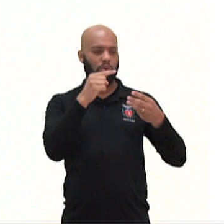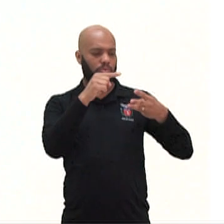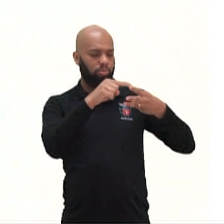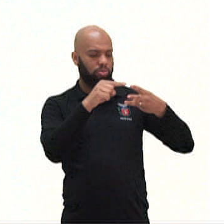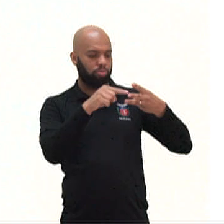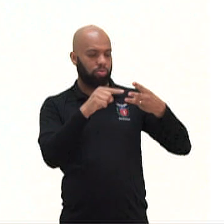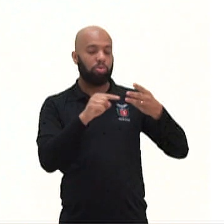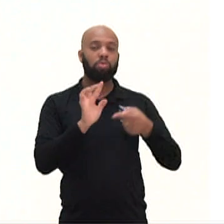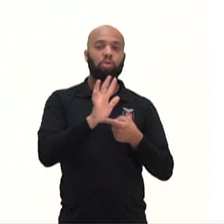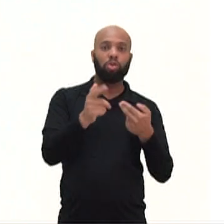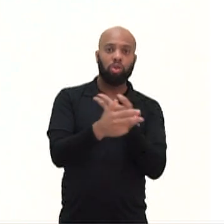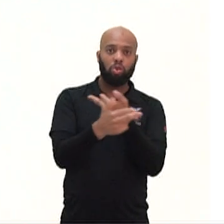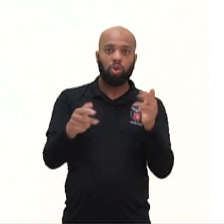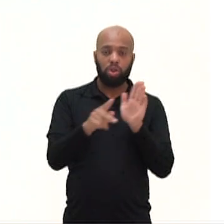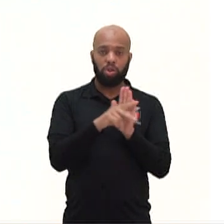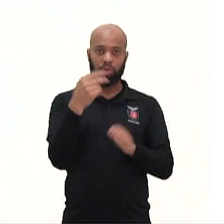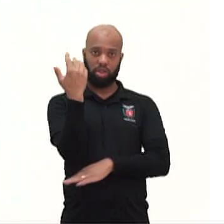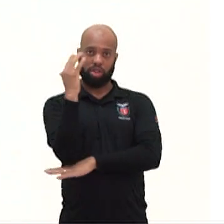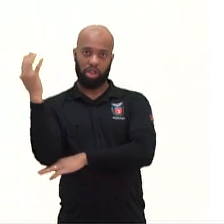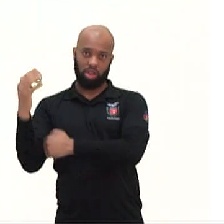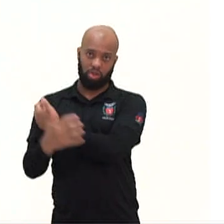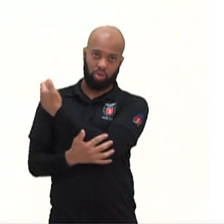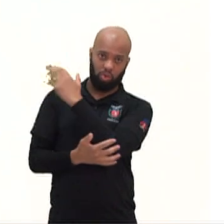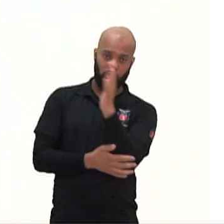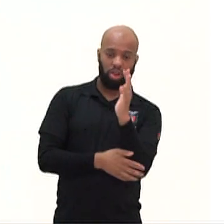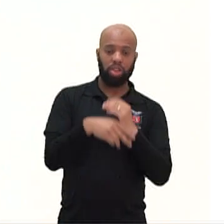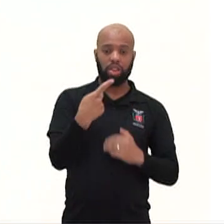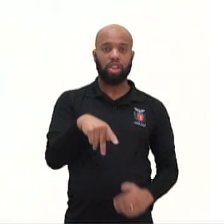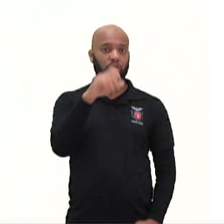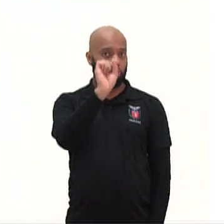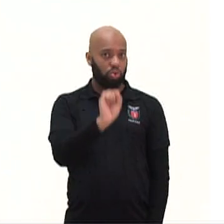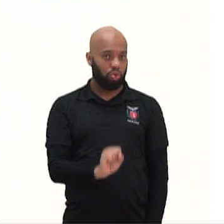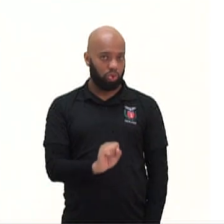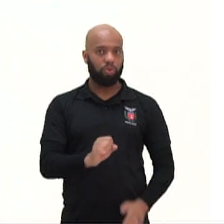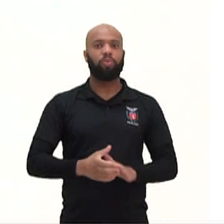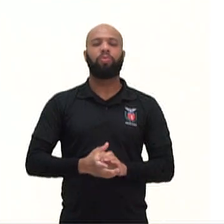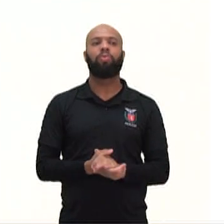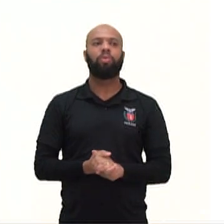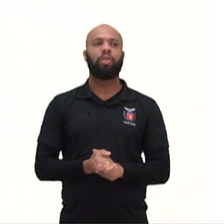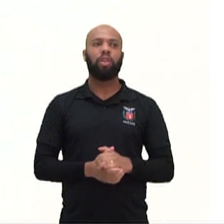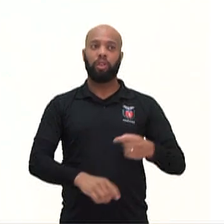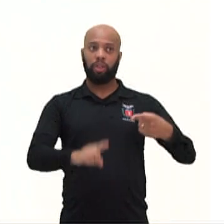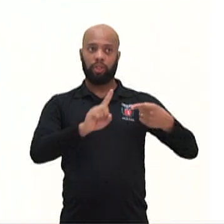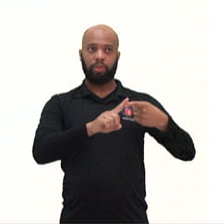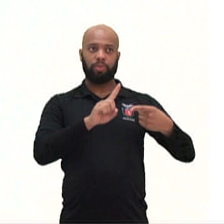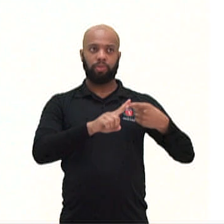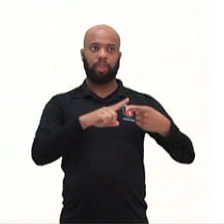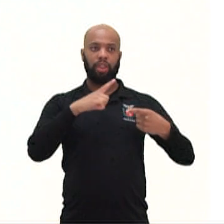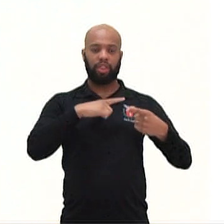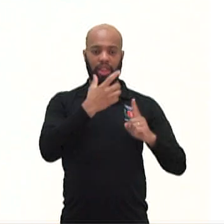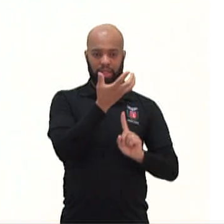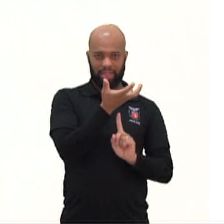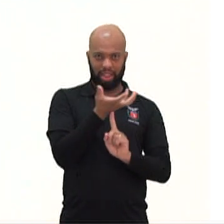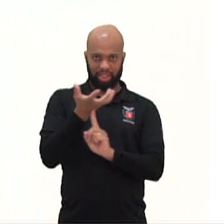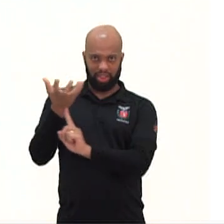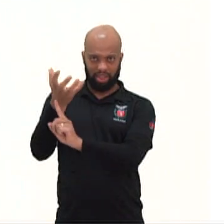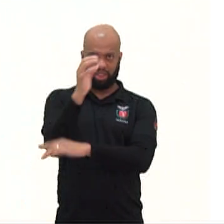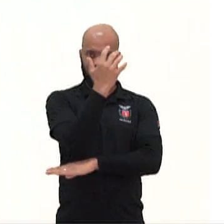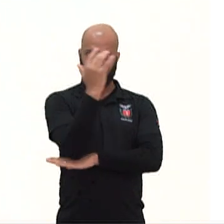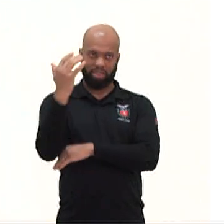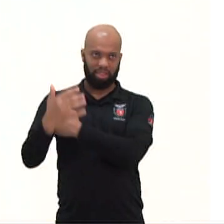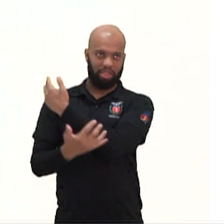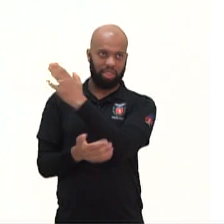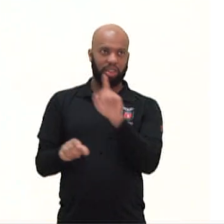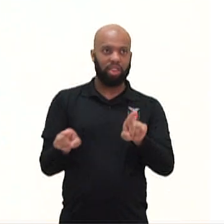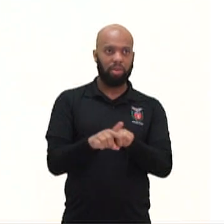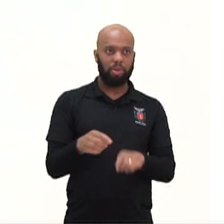apresenta recursos naturais biológicos da região sul do Brasil? Letra A, mata de araucária e sardinha.